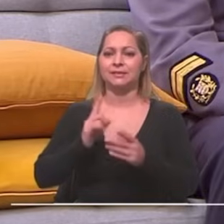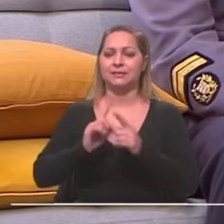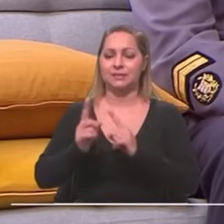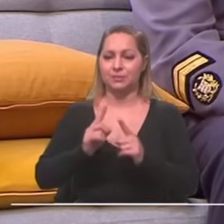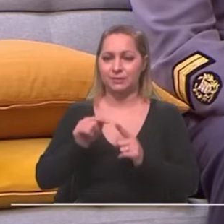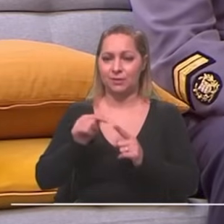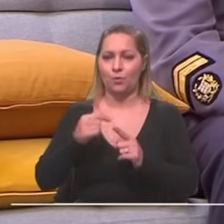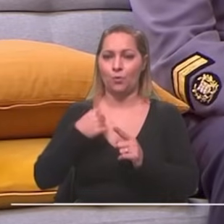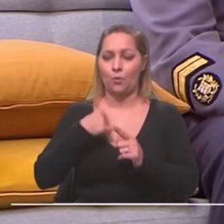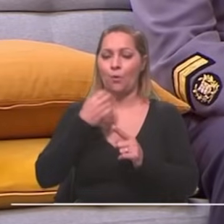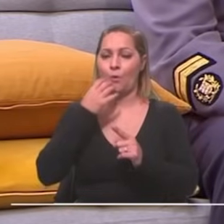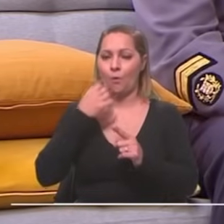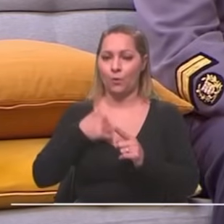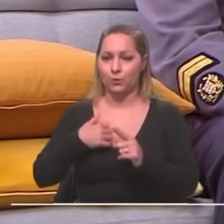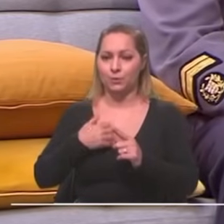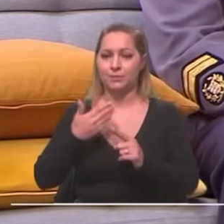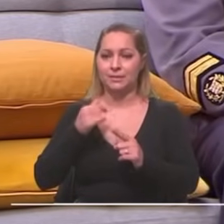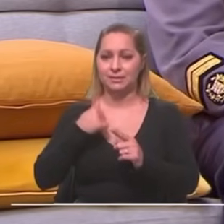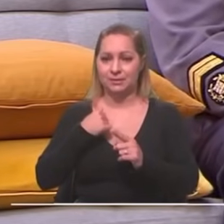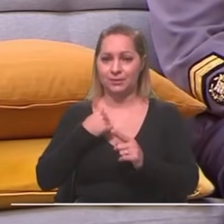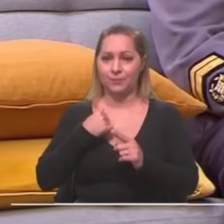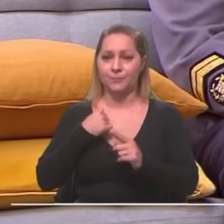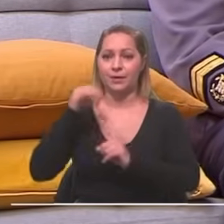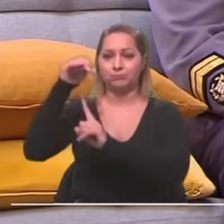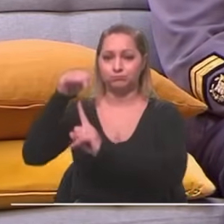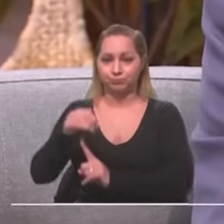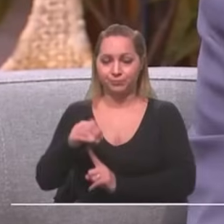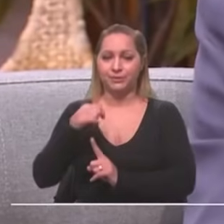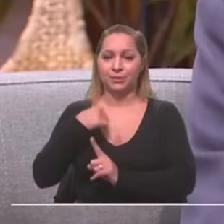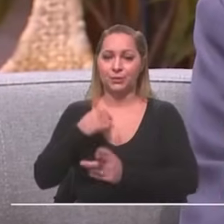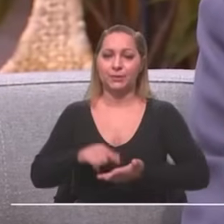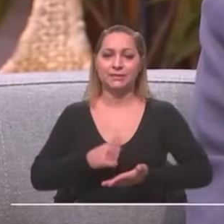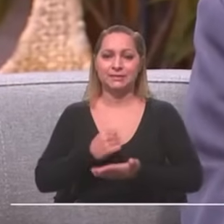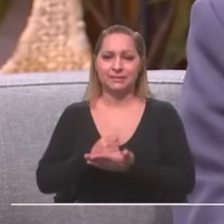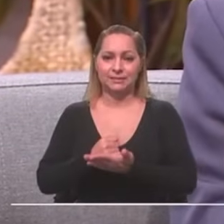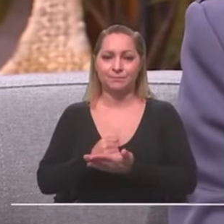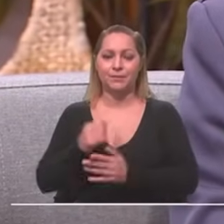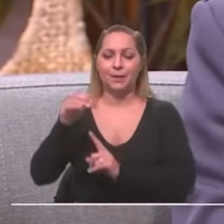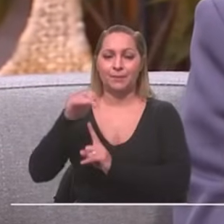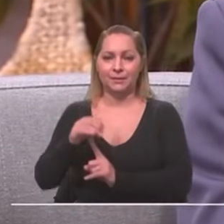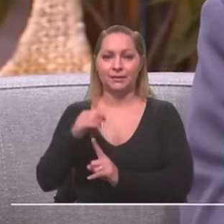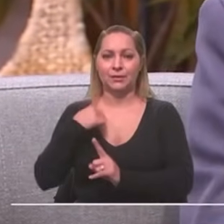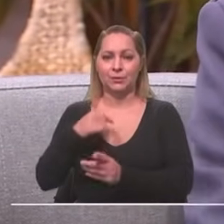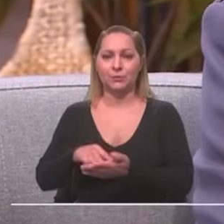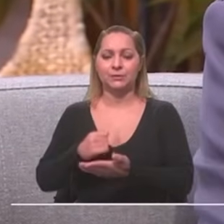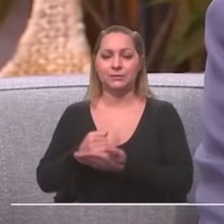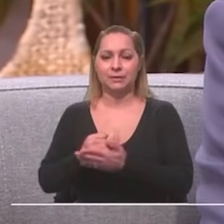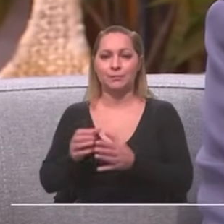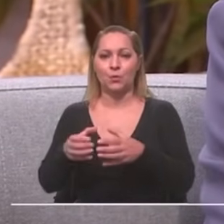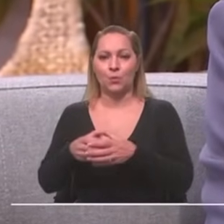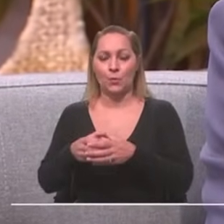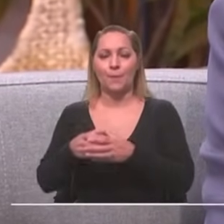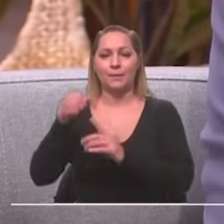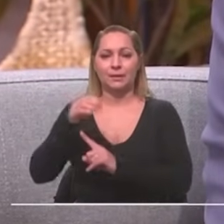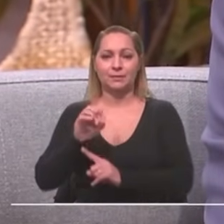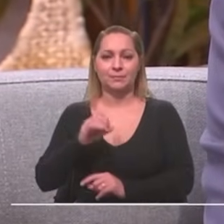orgulho, mas paralelamente, como eu fui incorporada nos paraquedistas, fui sempre paraquedista e estive sempre colocada em unidades paraquedistas. Foi sempre a primeira